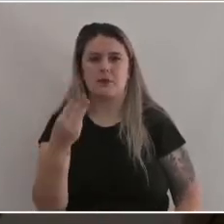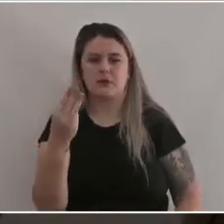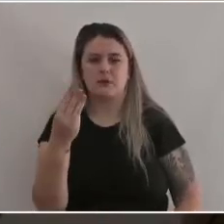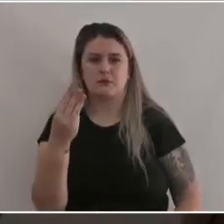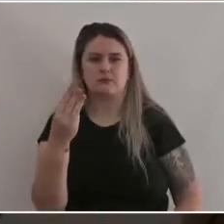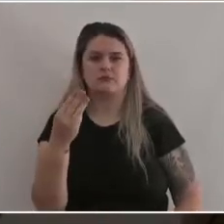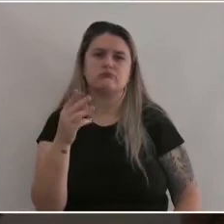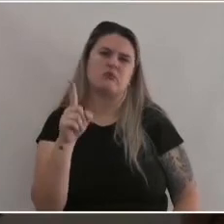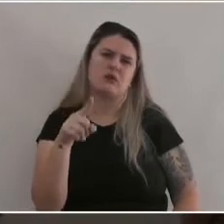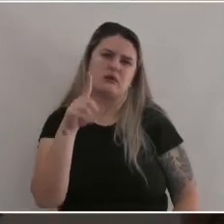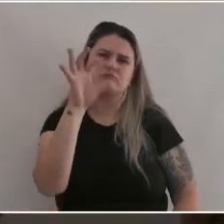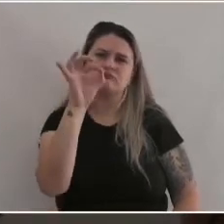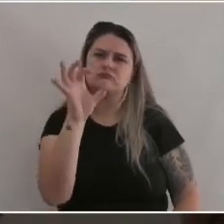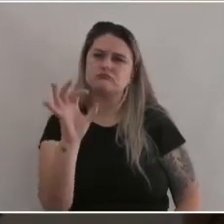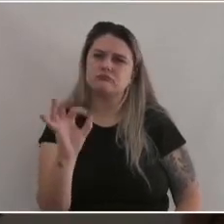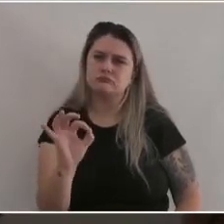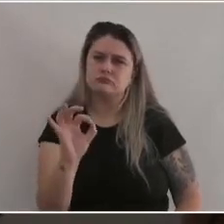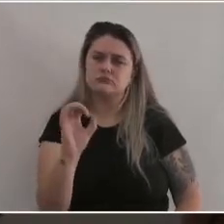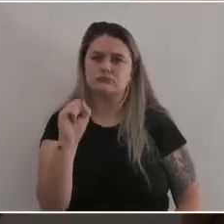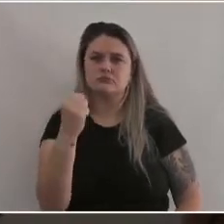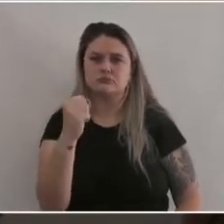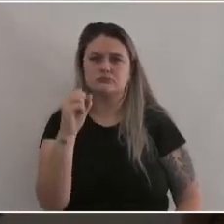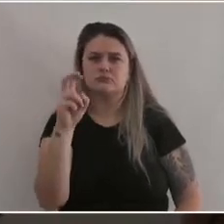104.955.000 reais, correspondendo a